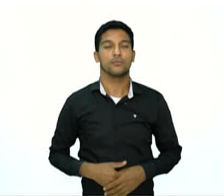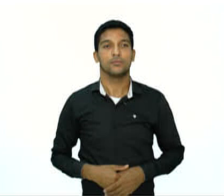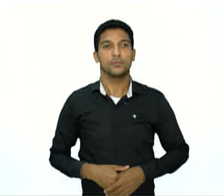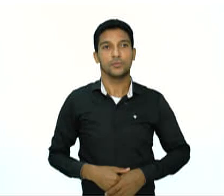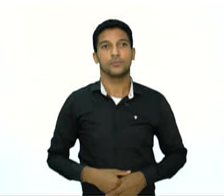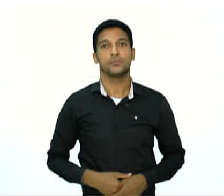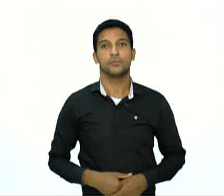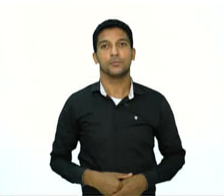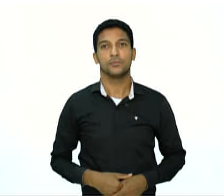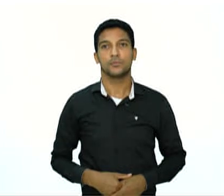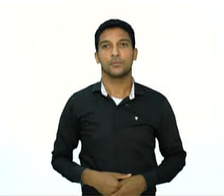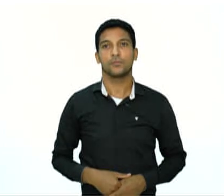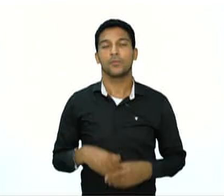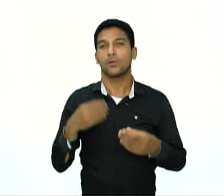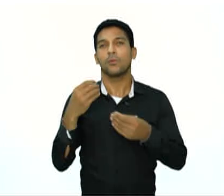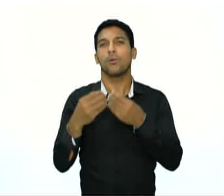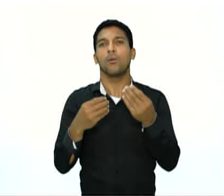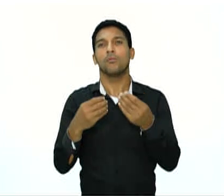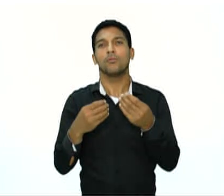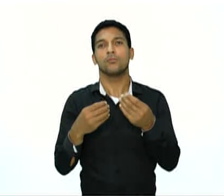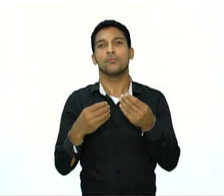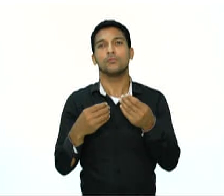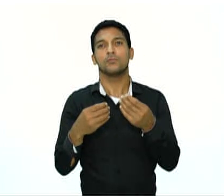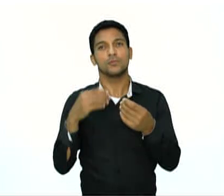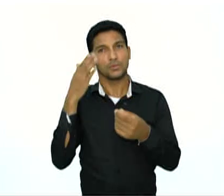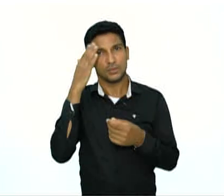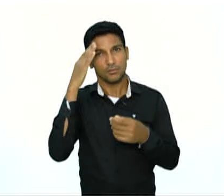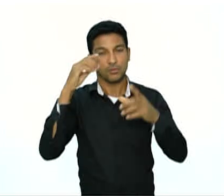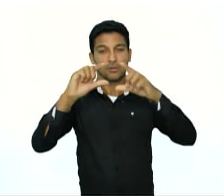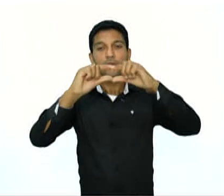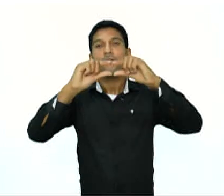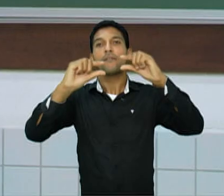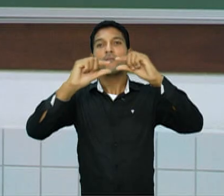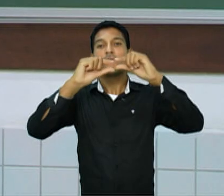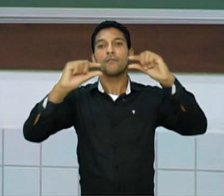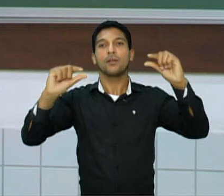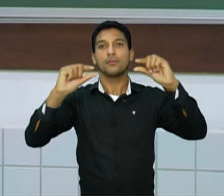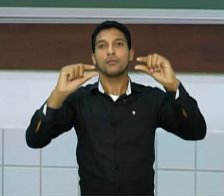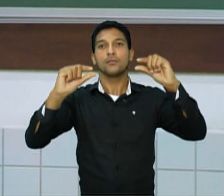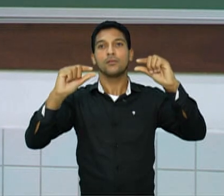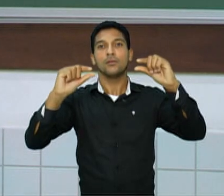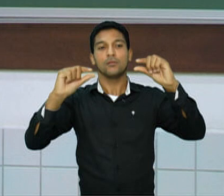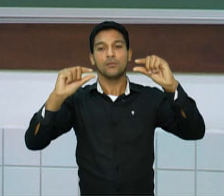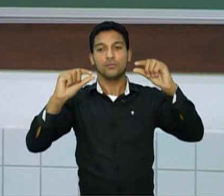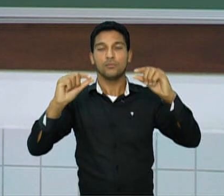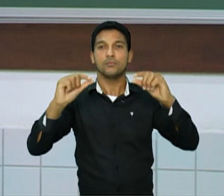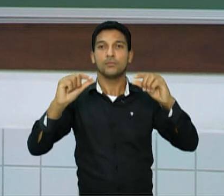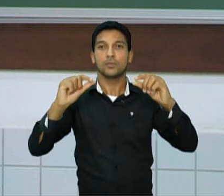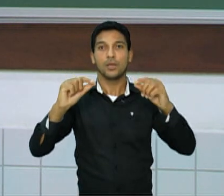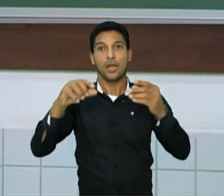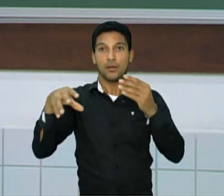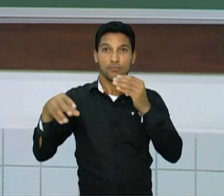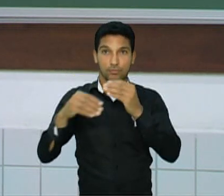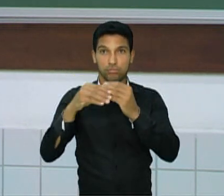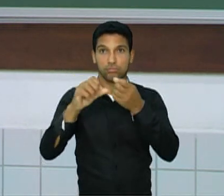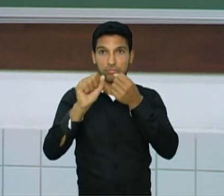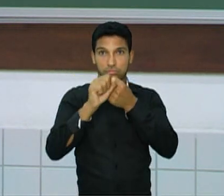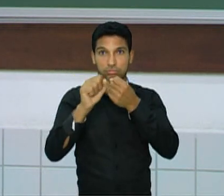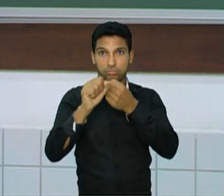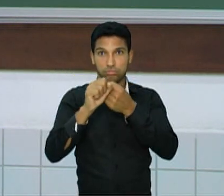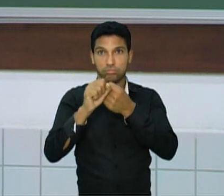substantiva, troque por isso, disso, essa e dessa. Se deu certo algum deles, é bem provável que seja